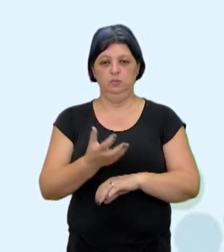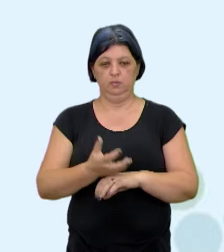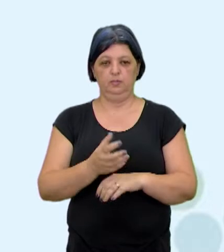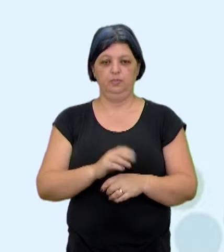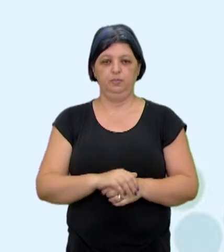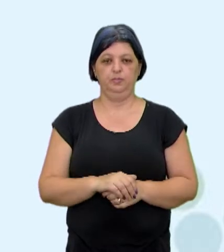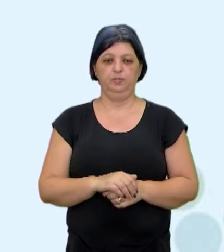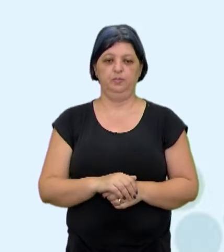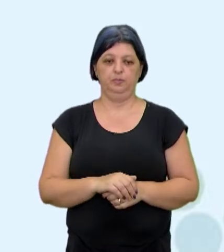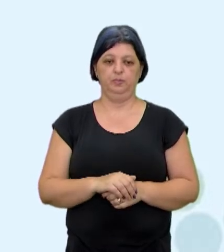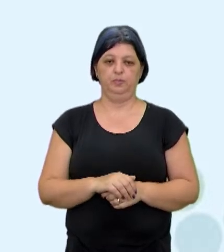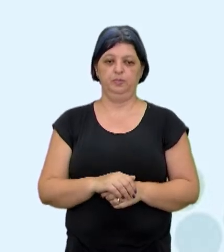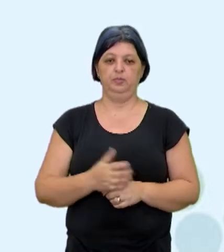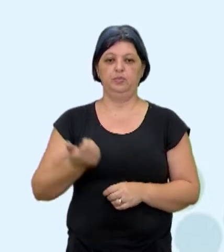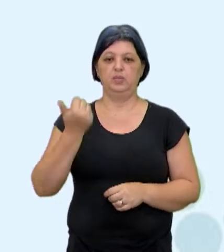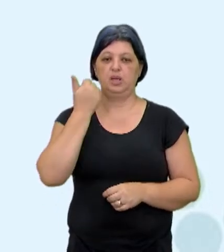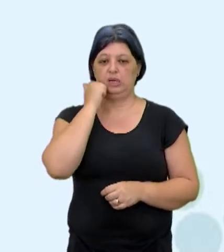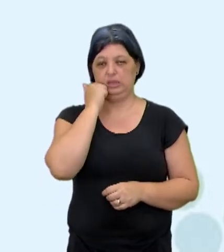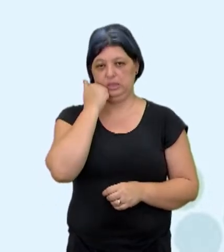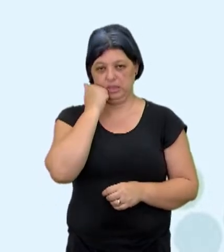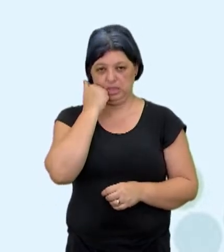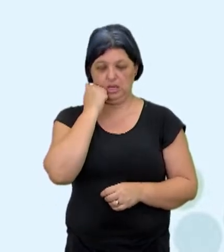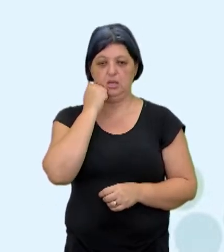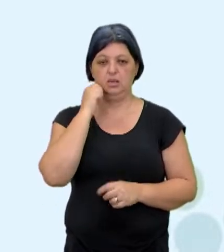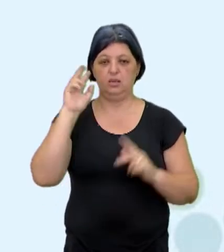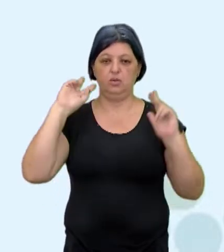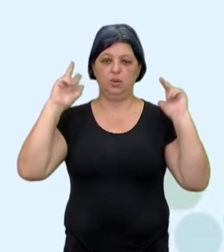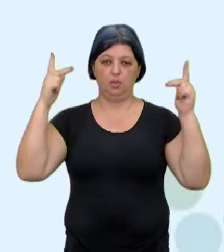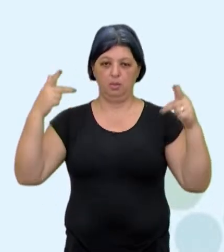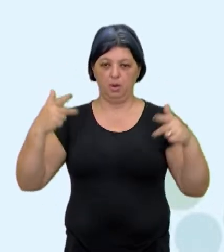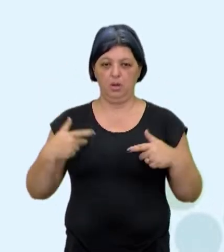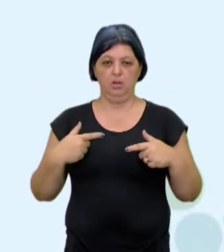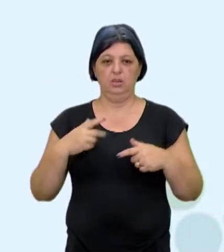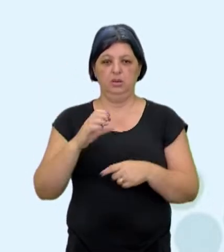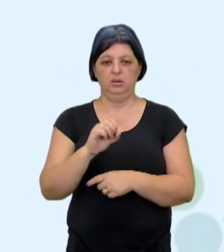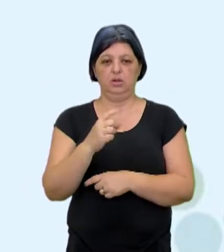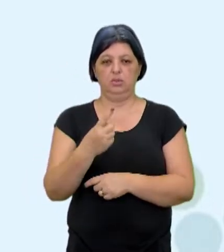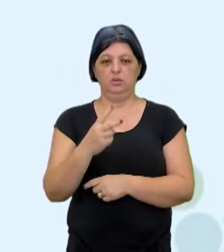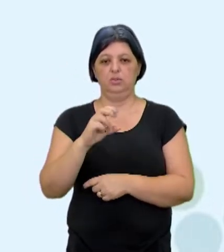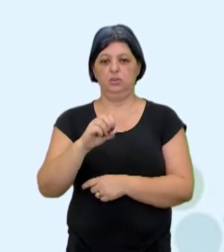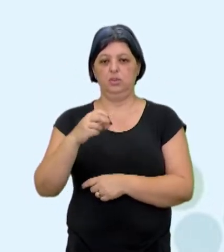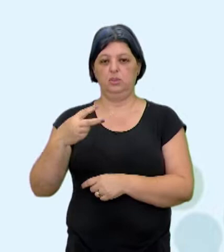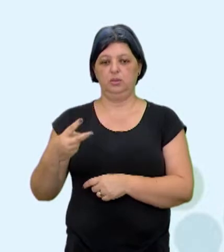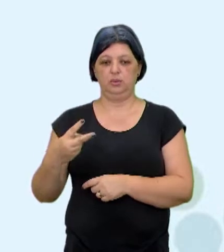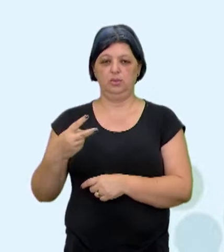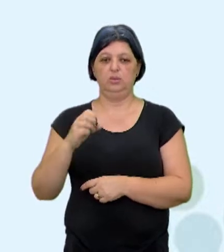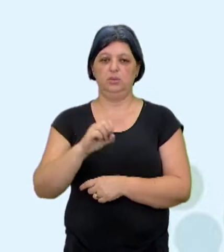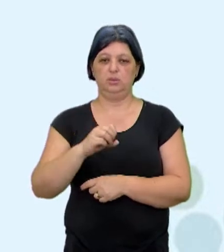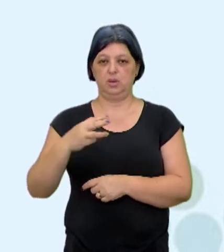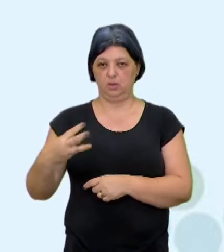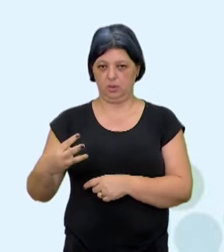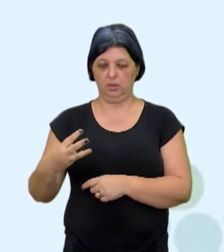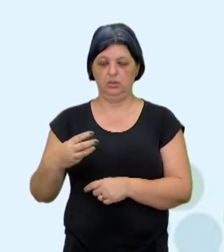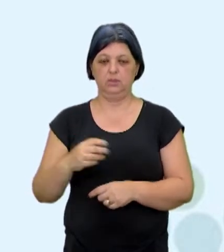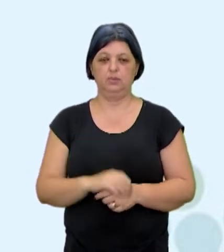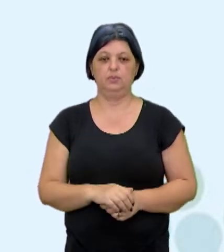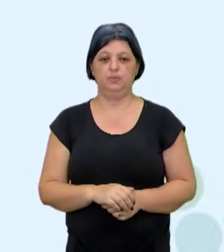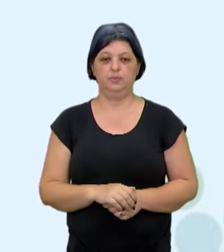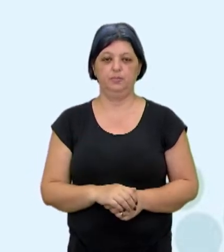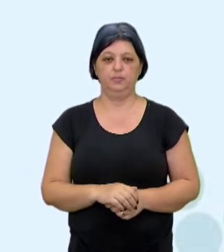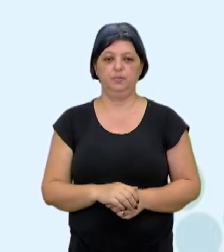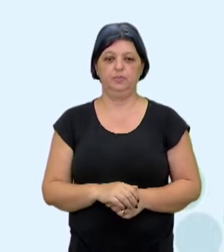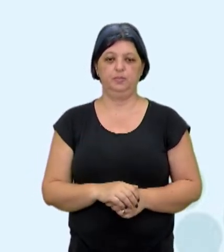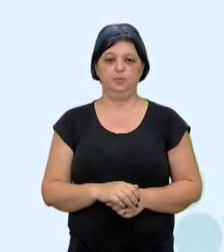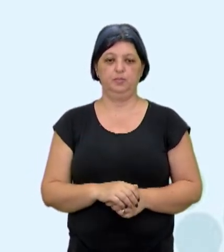habilidades de ciências humanas sociais aplicadas 01, 02 e 03. Tá certo,